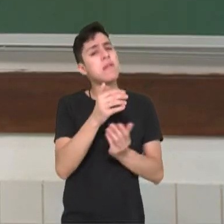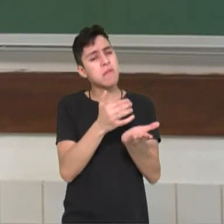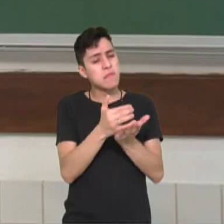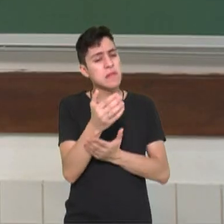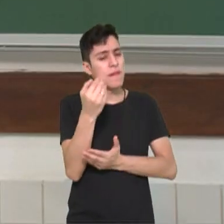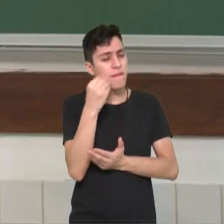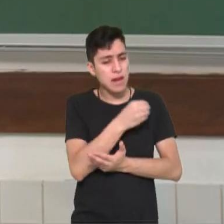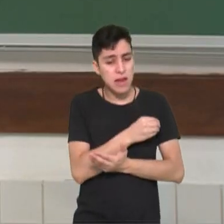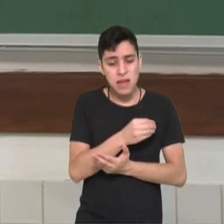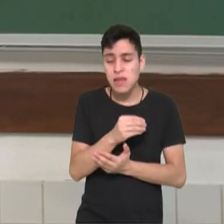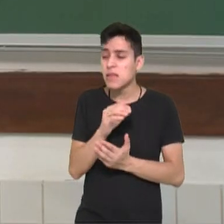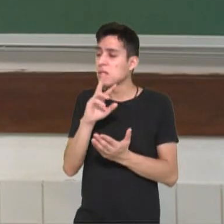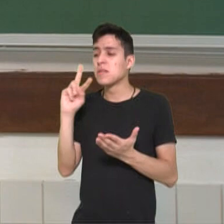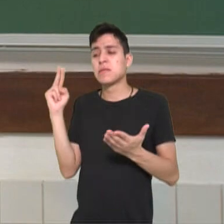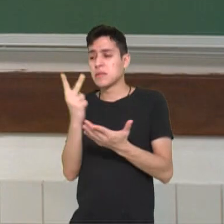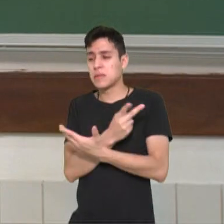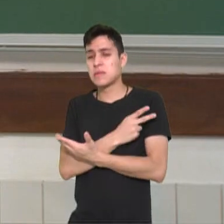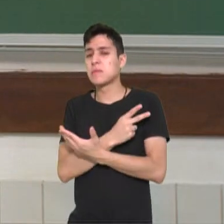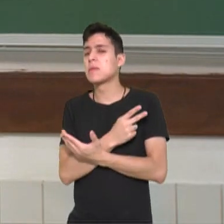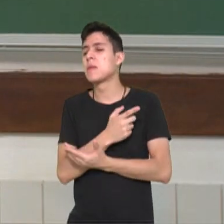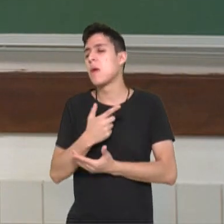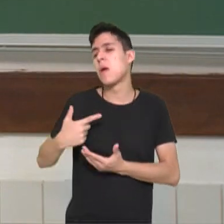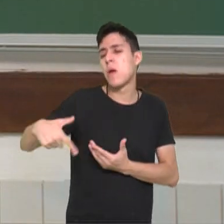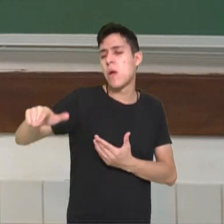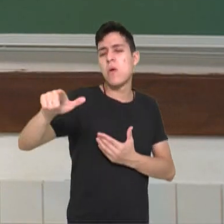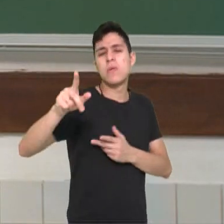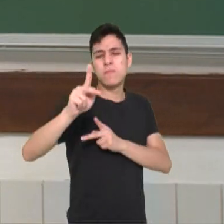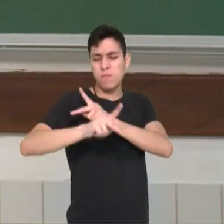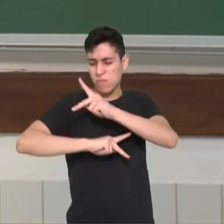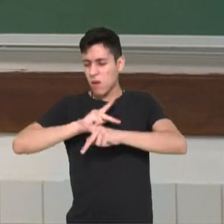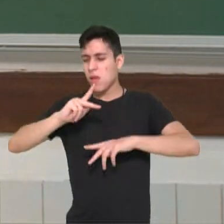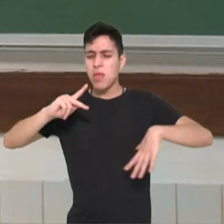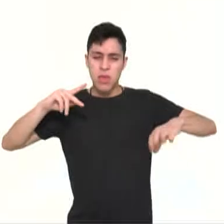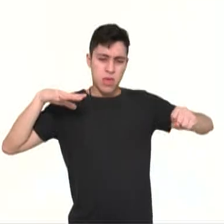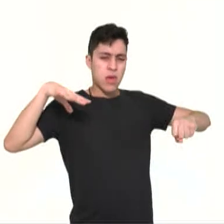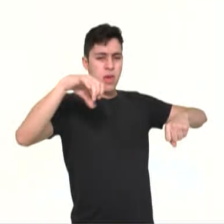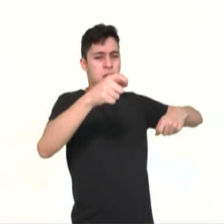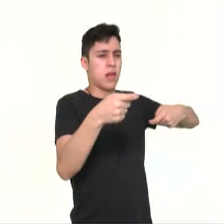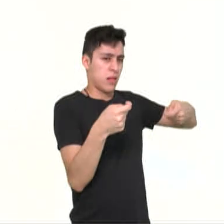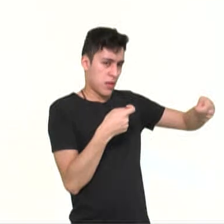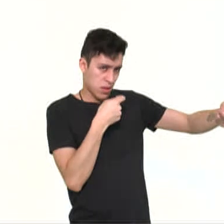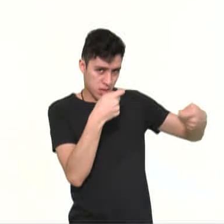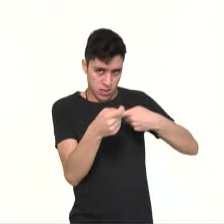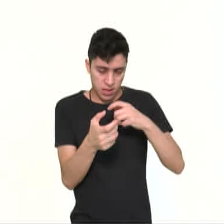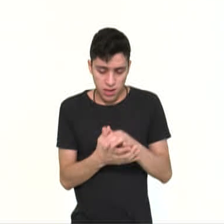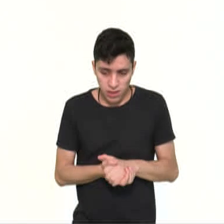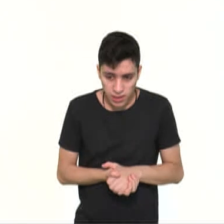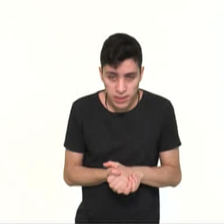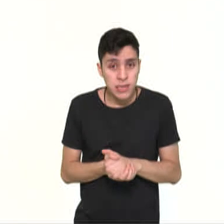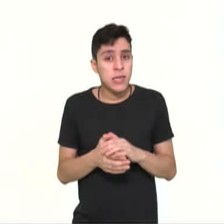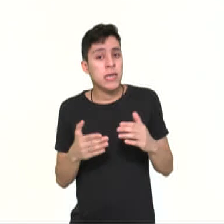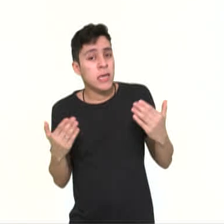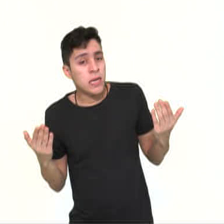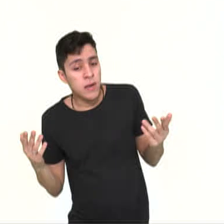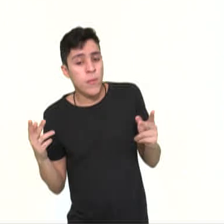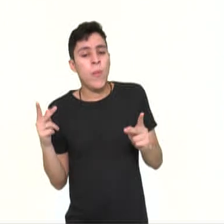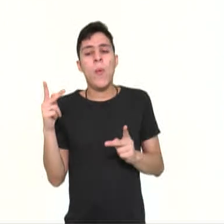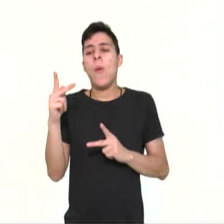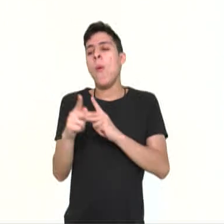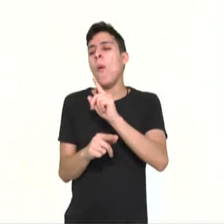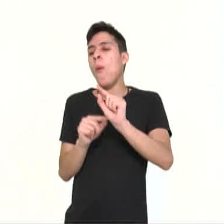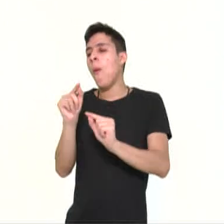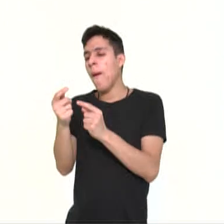acabar sendo dominado por outros povos africanos. E dentre esses povos africanos, né, esse povo que